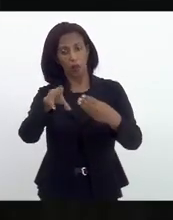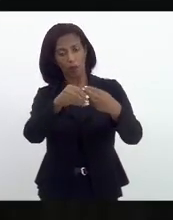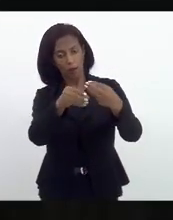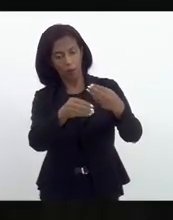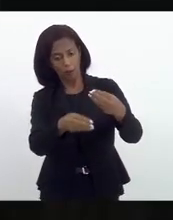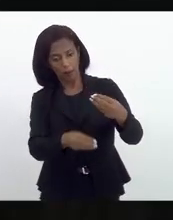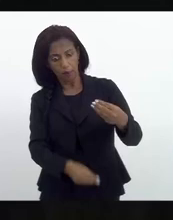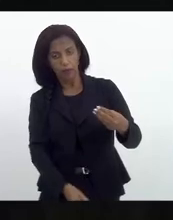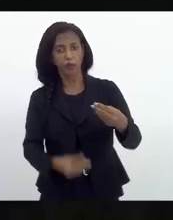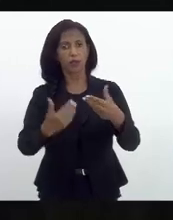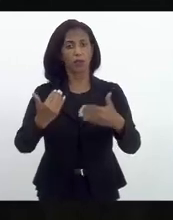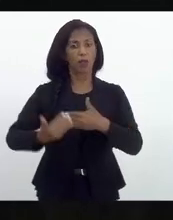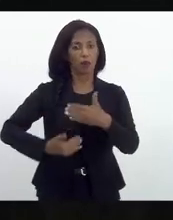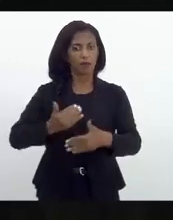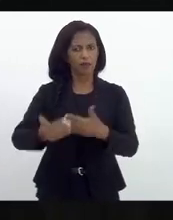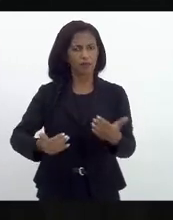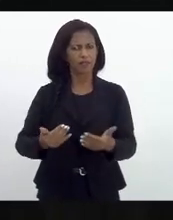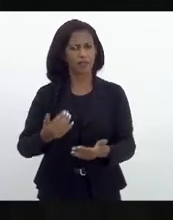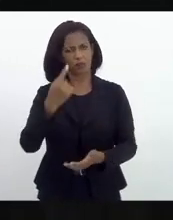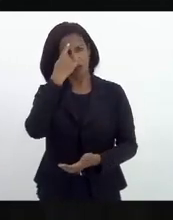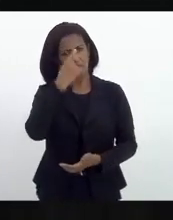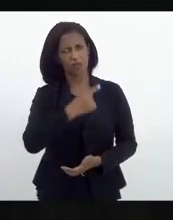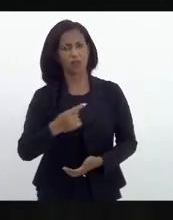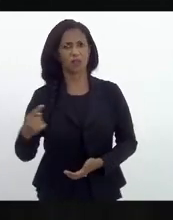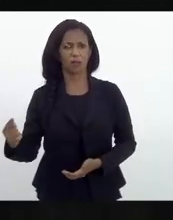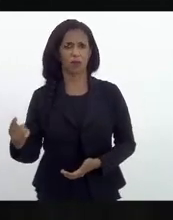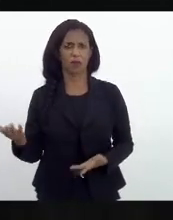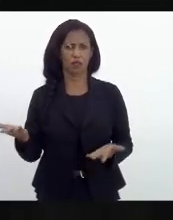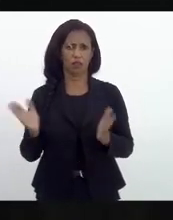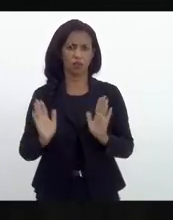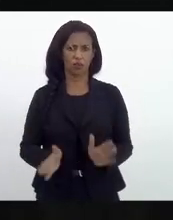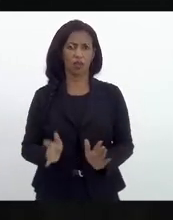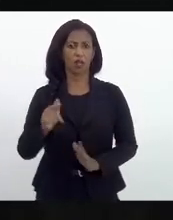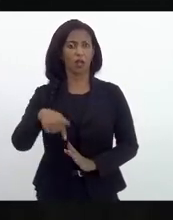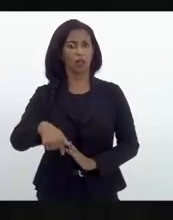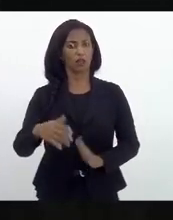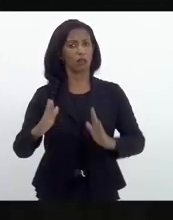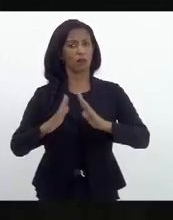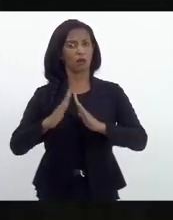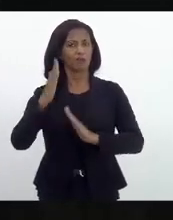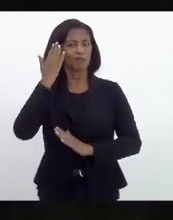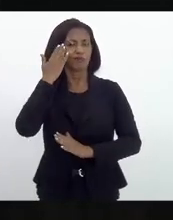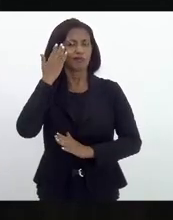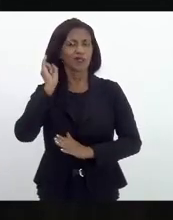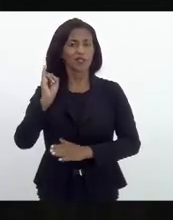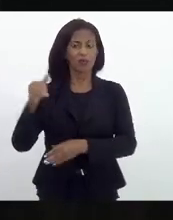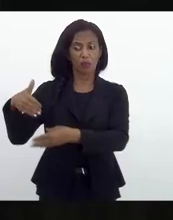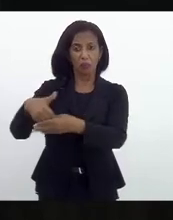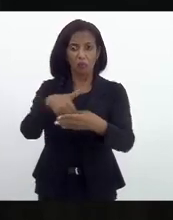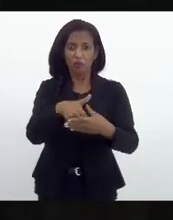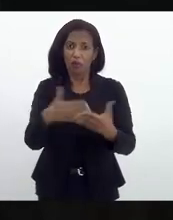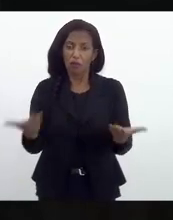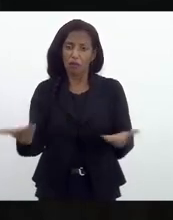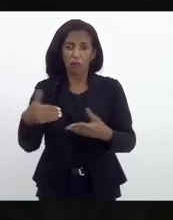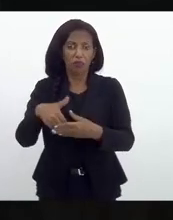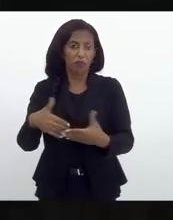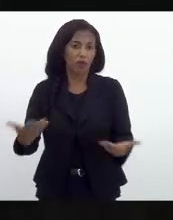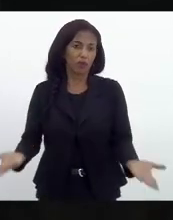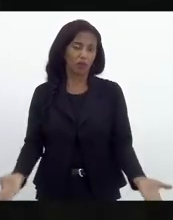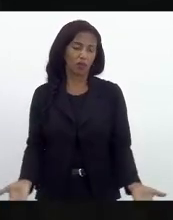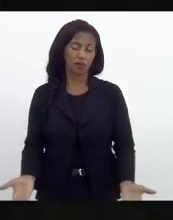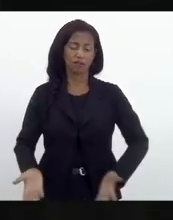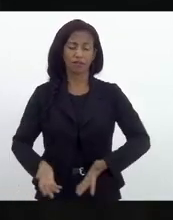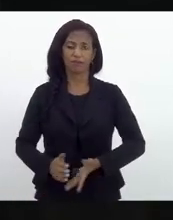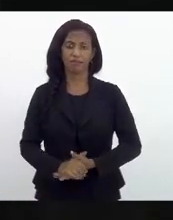avançamos nesses últimos dias agora aqui uma casa de entendimento se for para o voto vamos para o voto aí ou